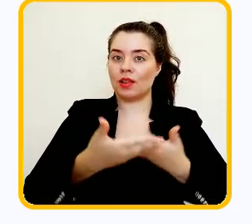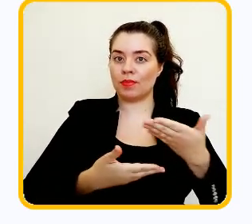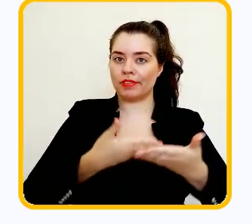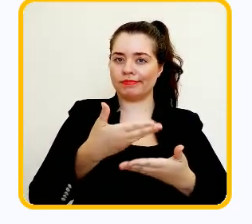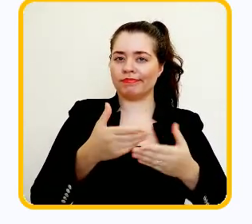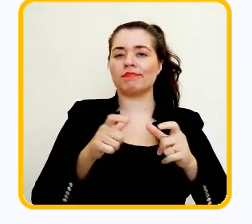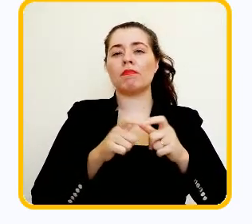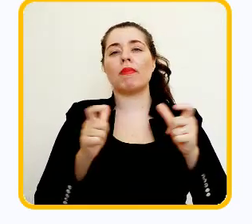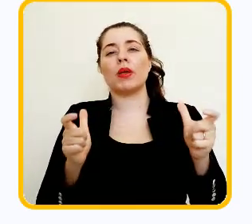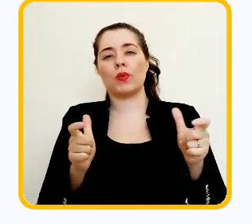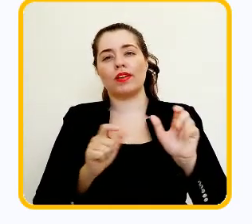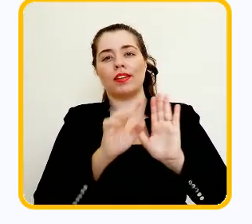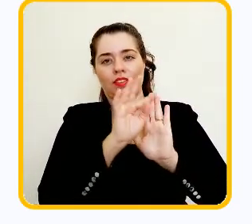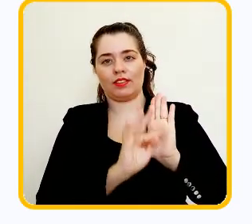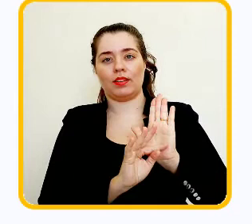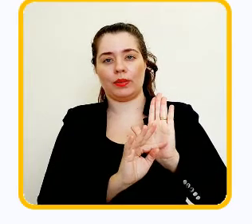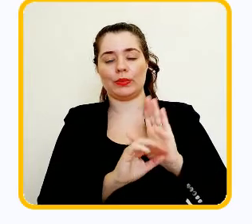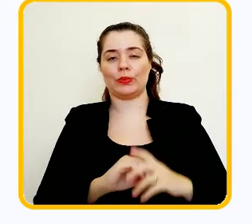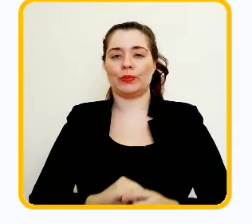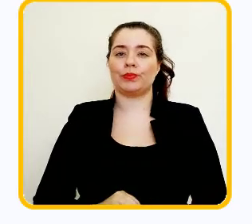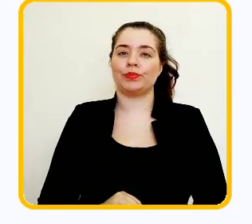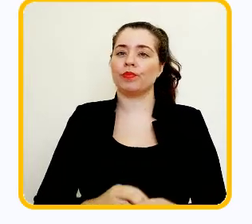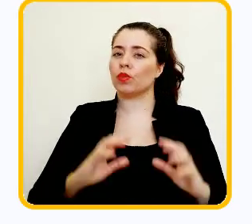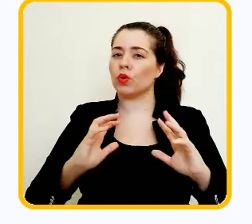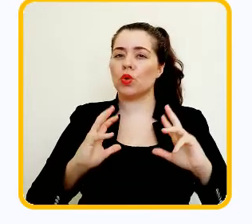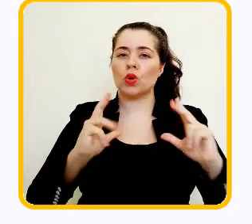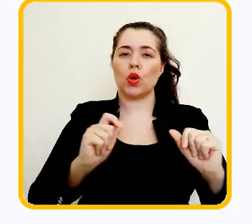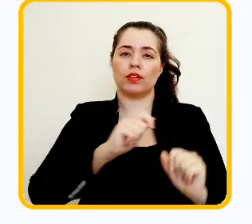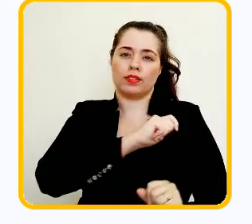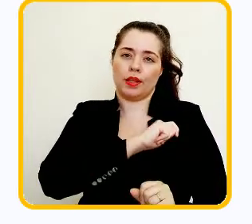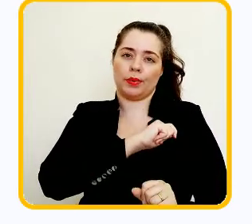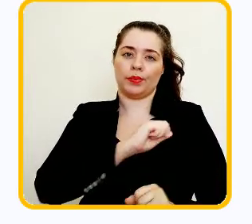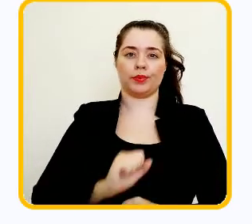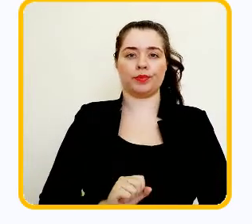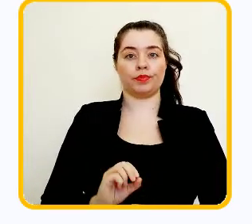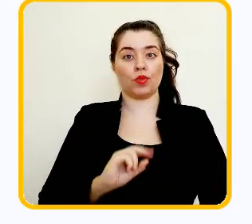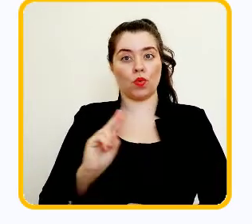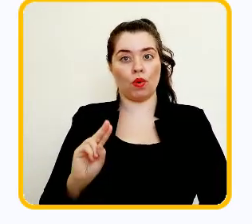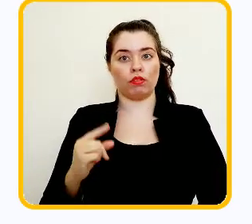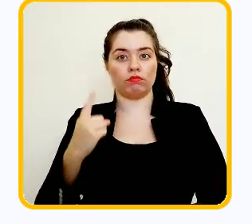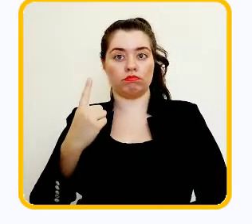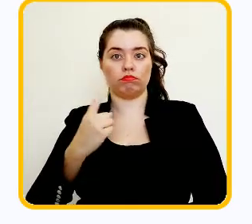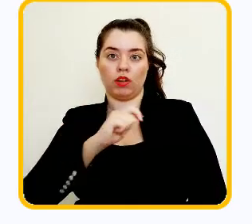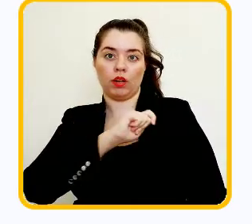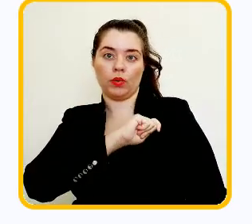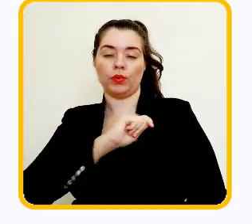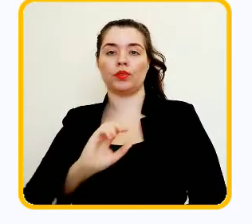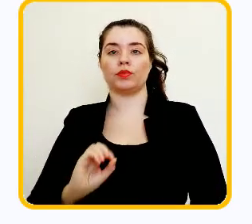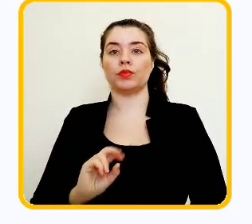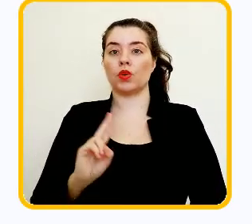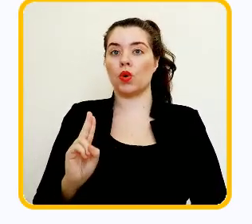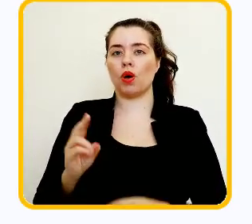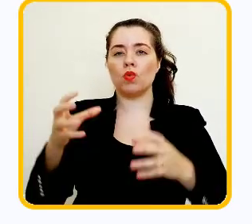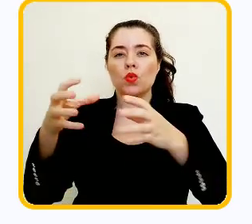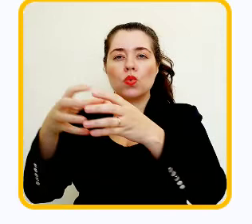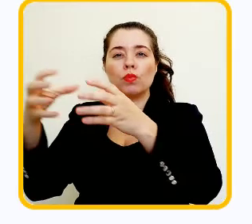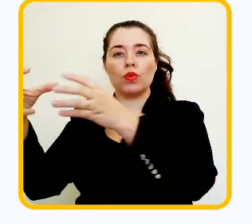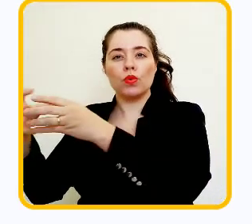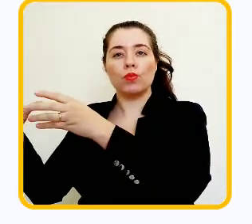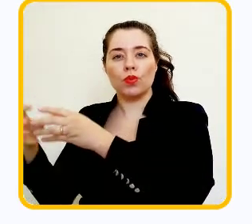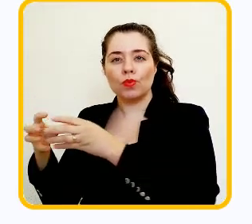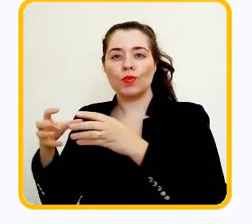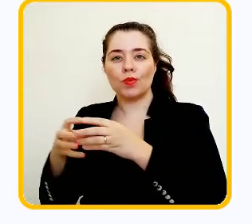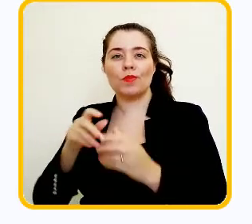atividades colaborativas, geralmente em formato de texto. Todos os alunos, ou um aluno